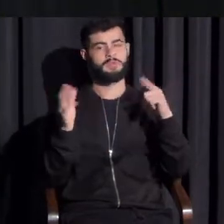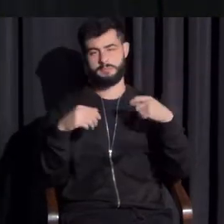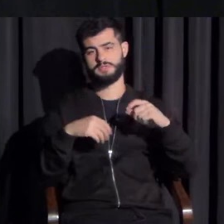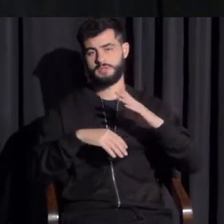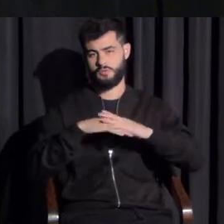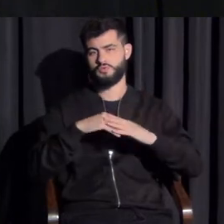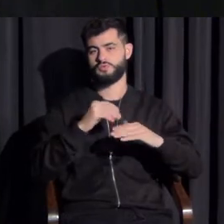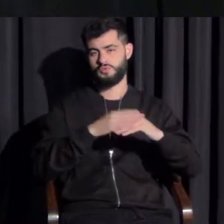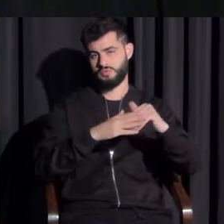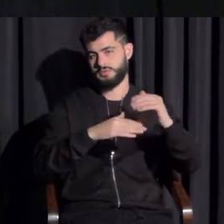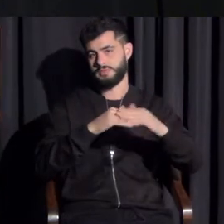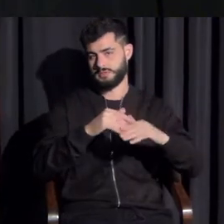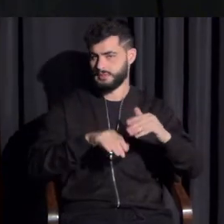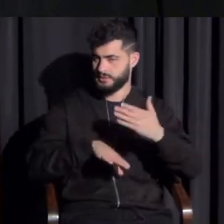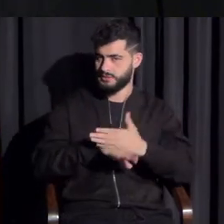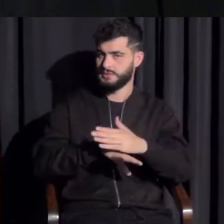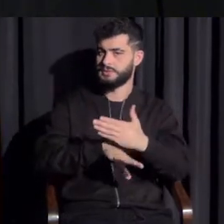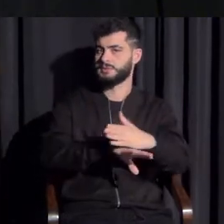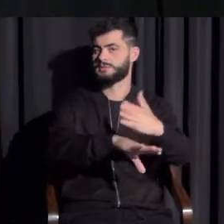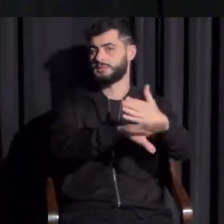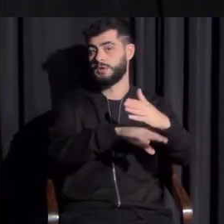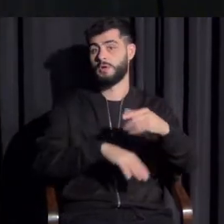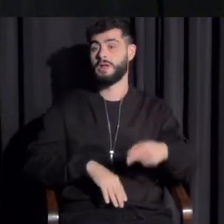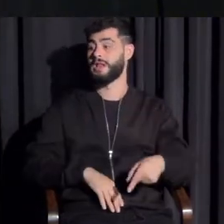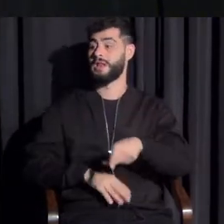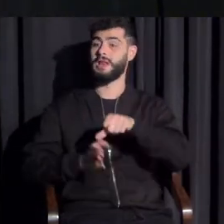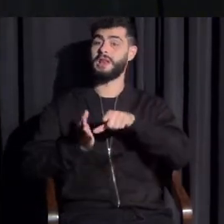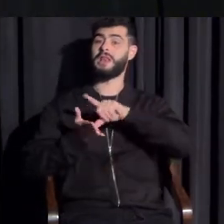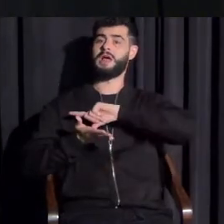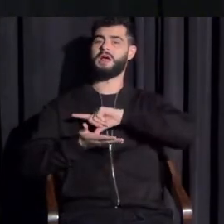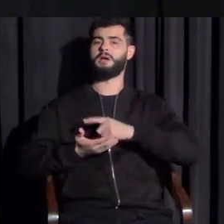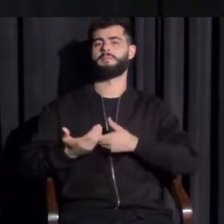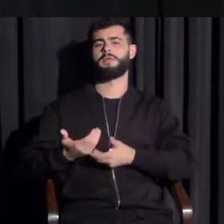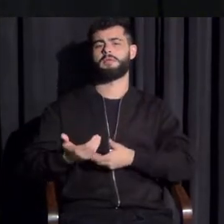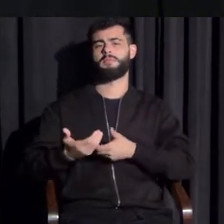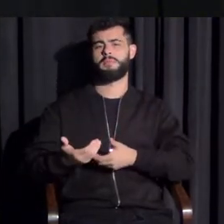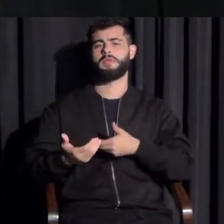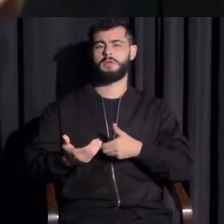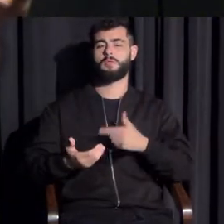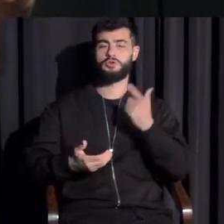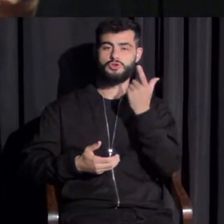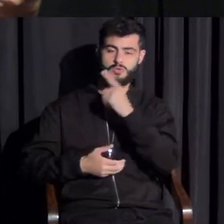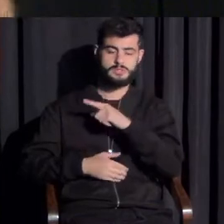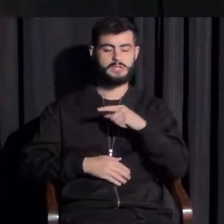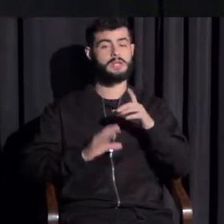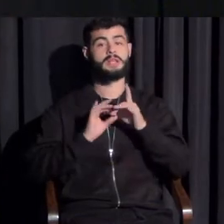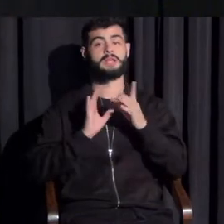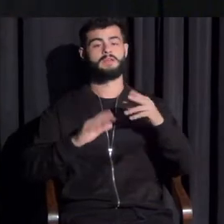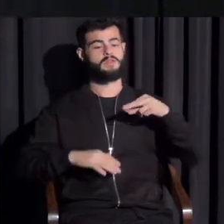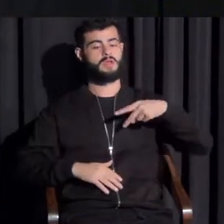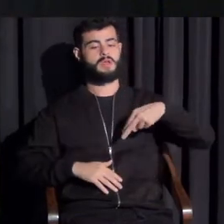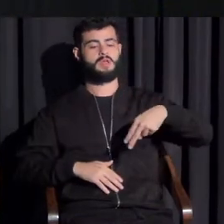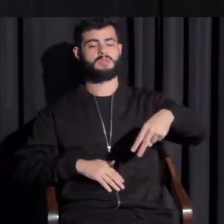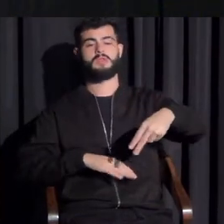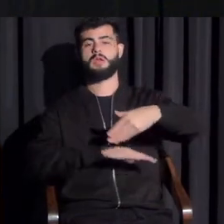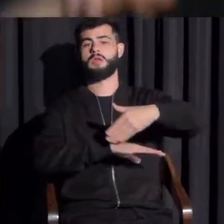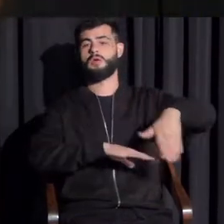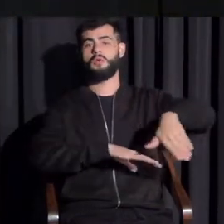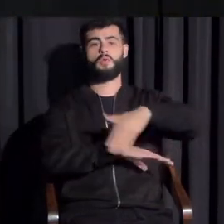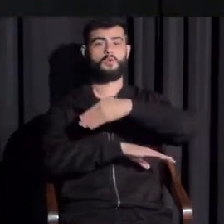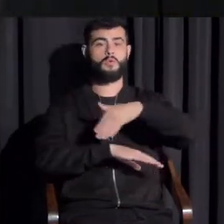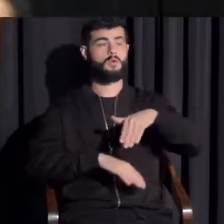construído também desde bebês, quando a gente pudermos andar pela rua e nos depararmos